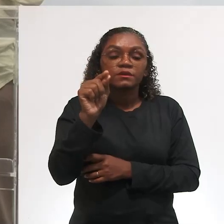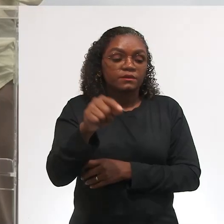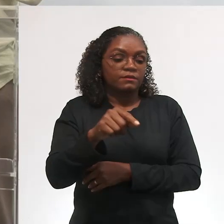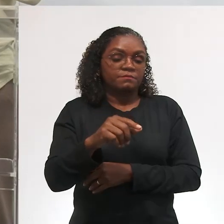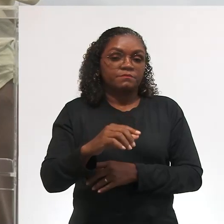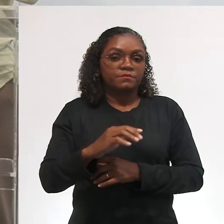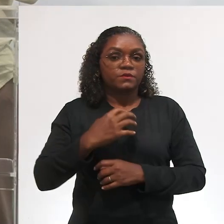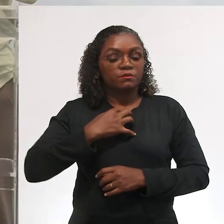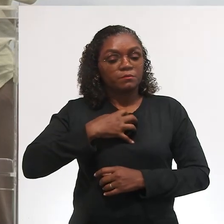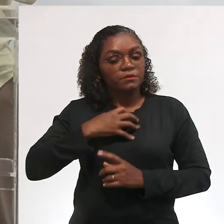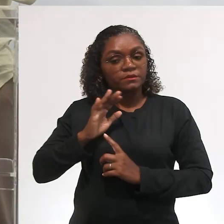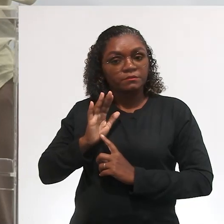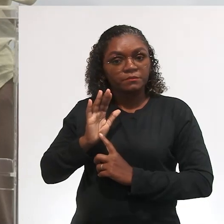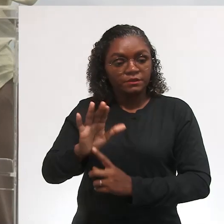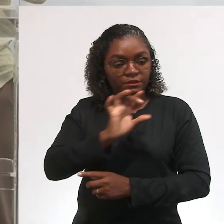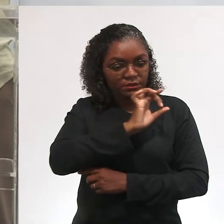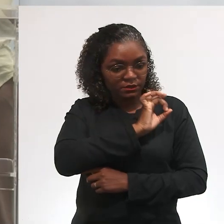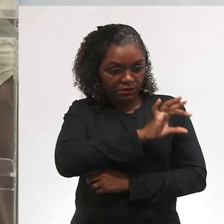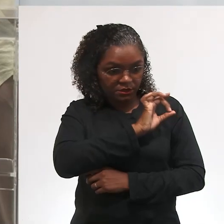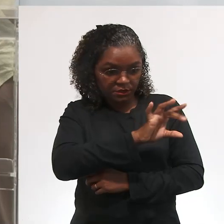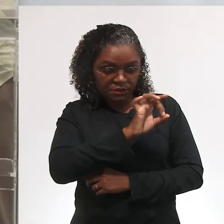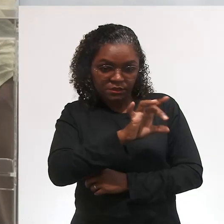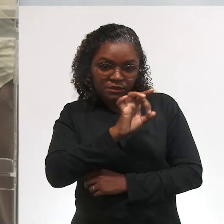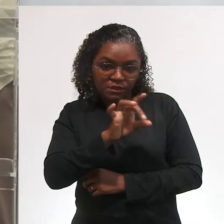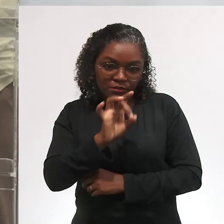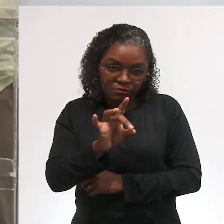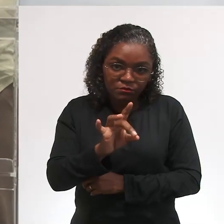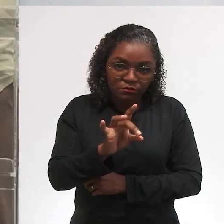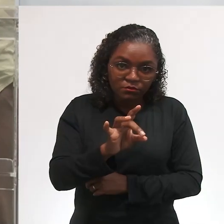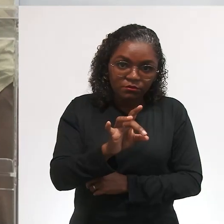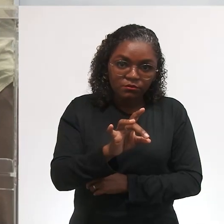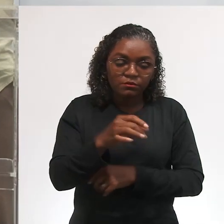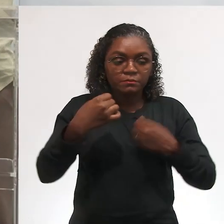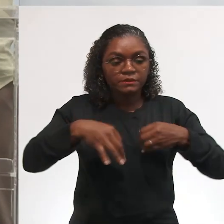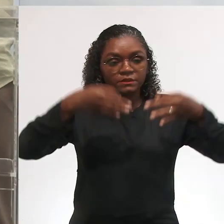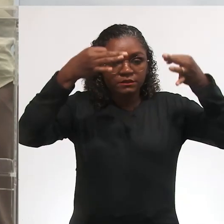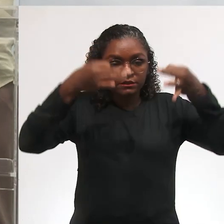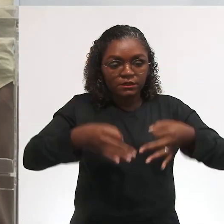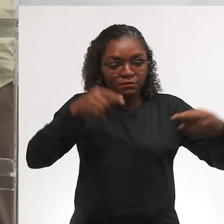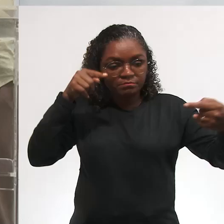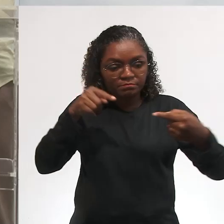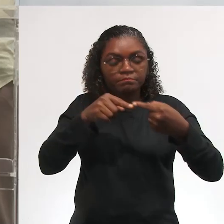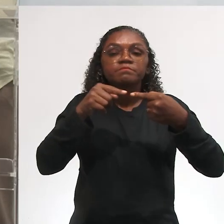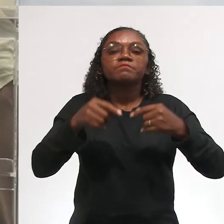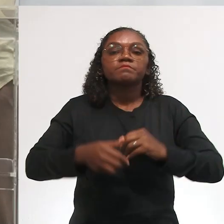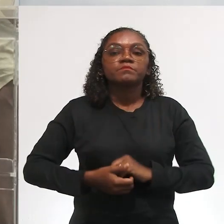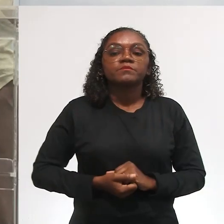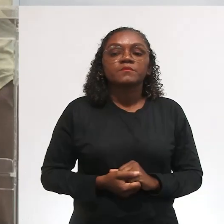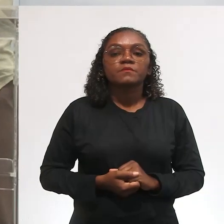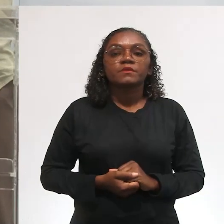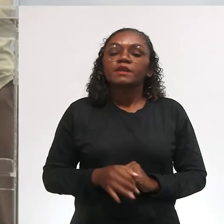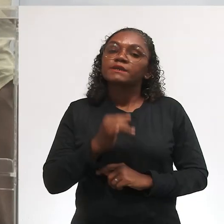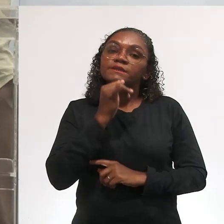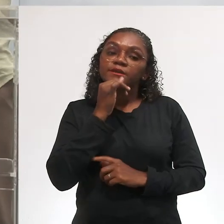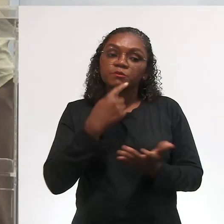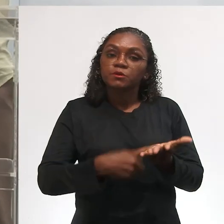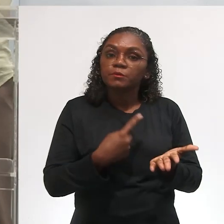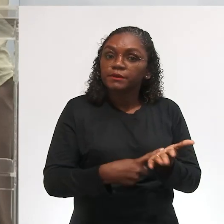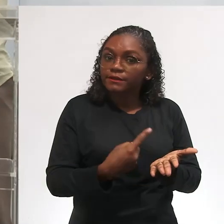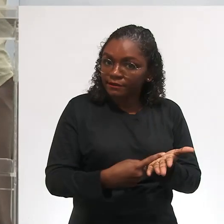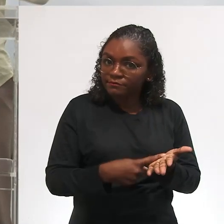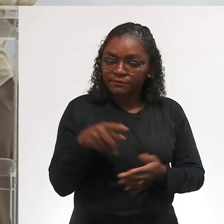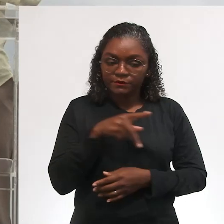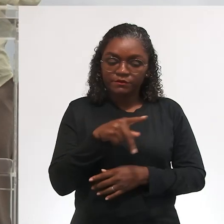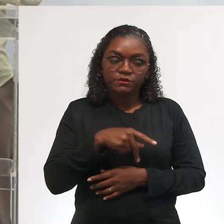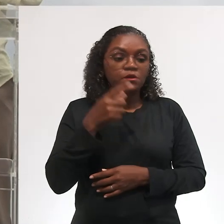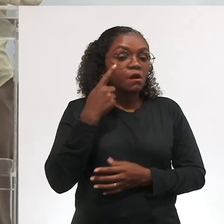comportamentos desejáveis de cada aluno sejam estabelecidos. Então, os combinados que aquele professor